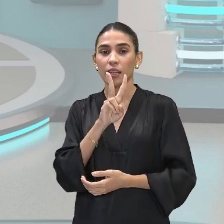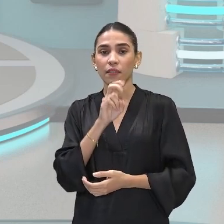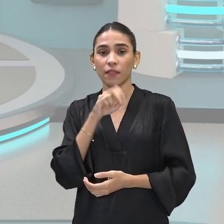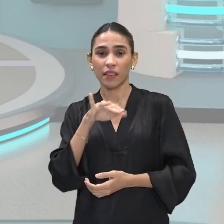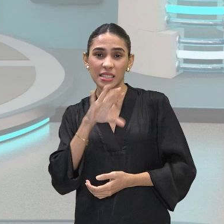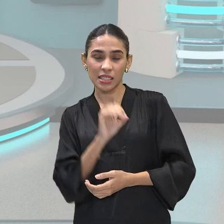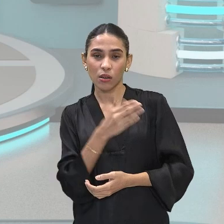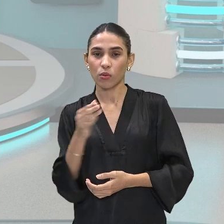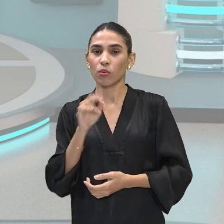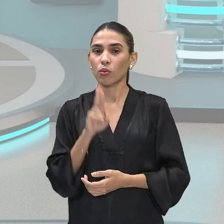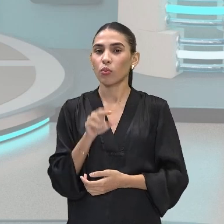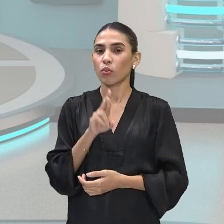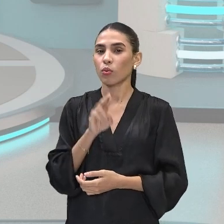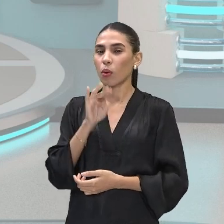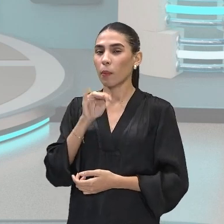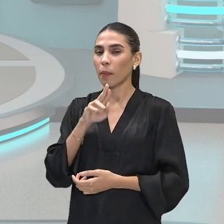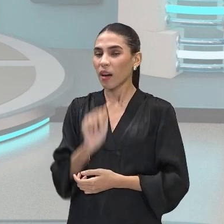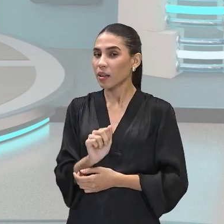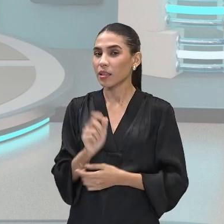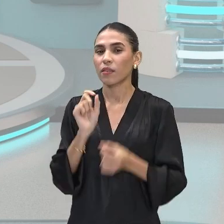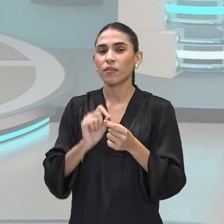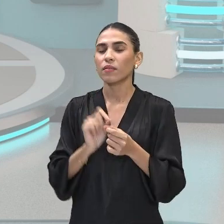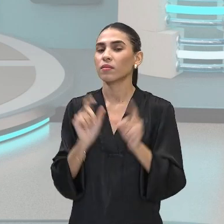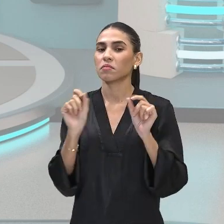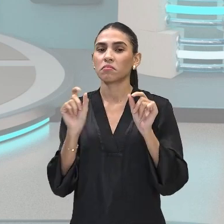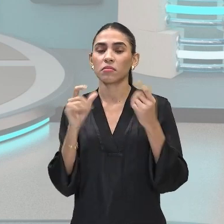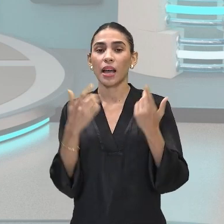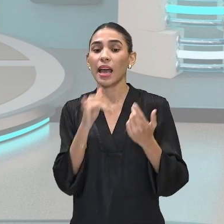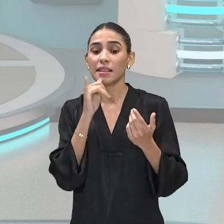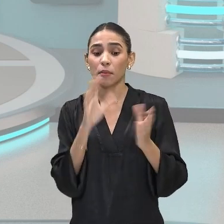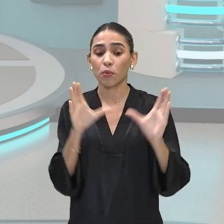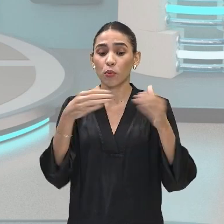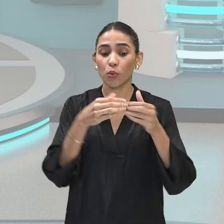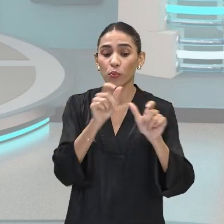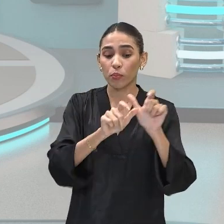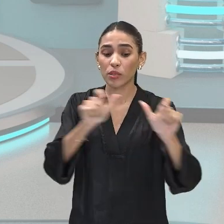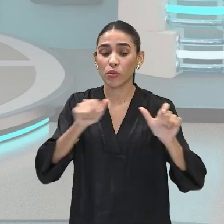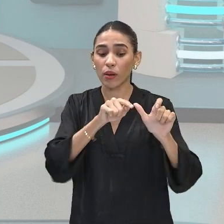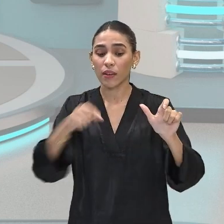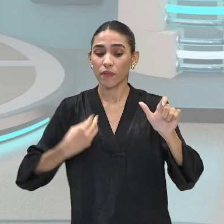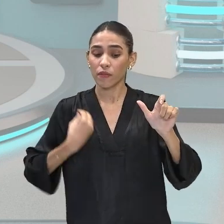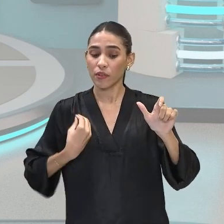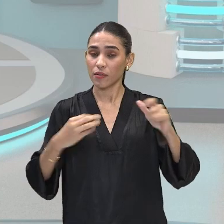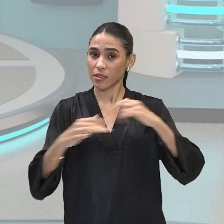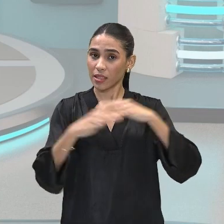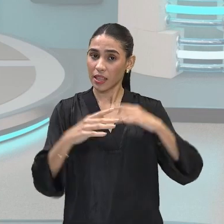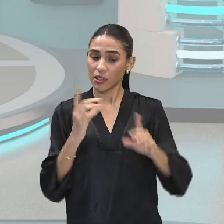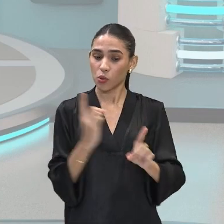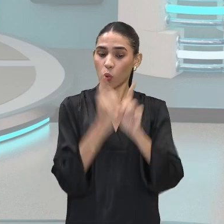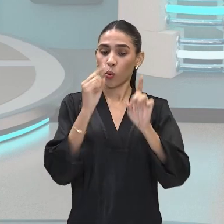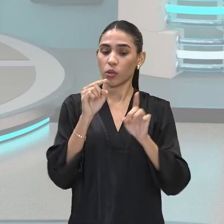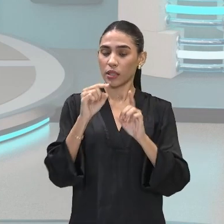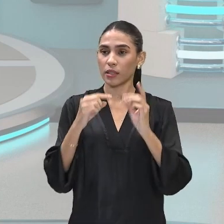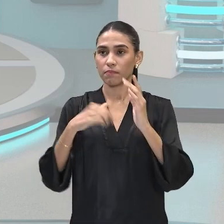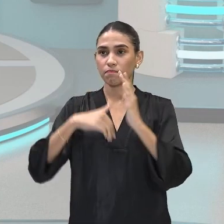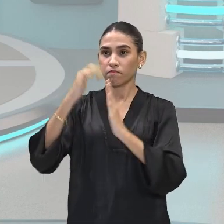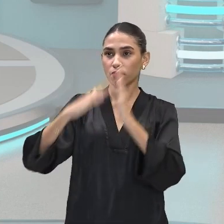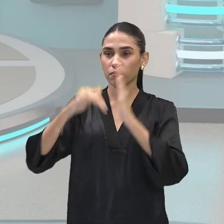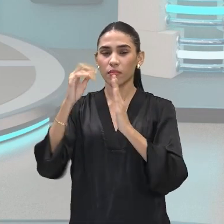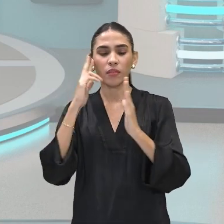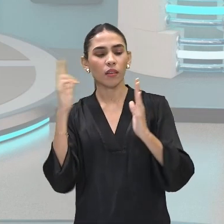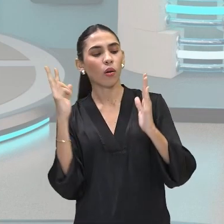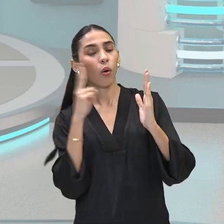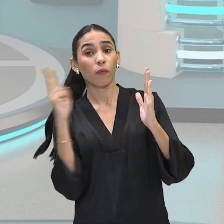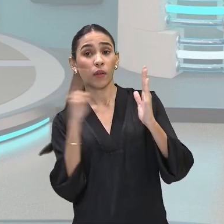intervenção. Ela quer fazer o público urbano que está ali, que se deparou com aquela obra, fazer uma